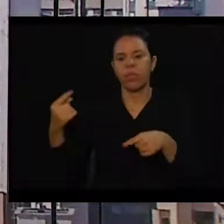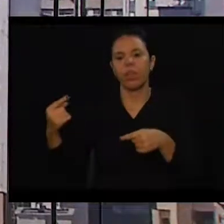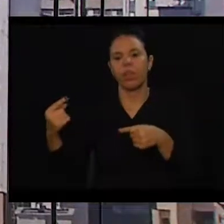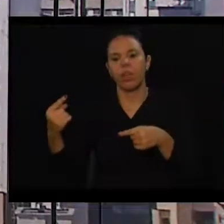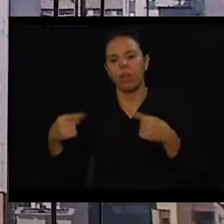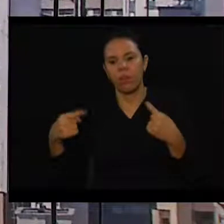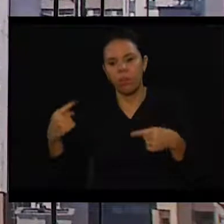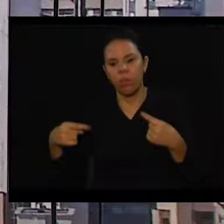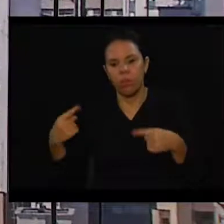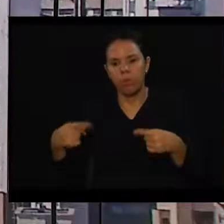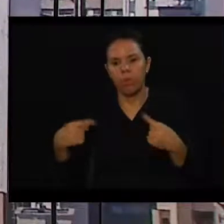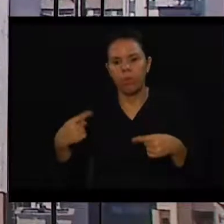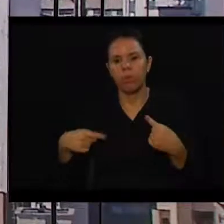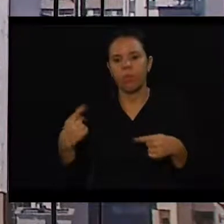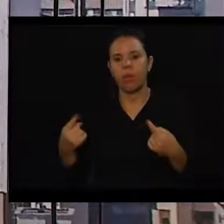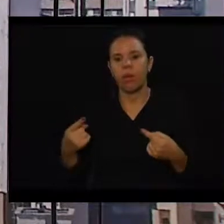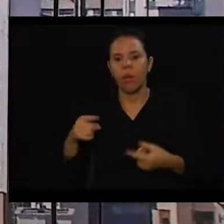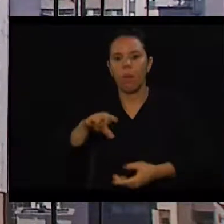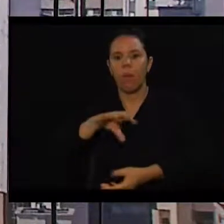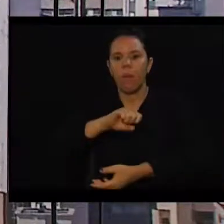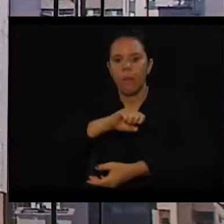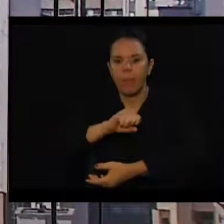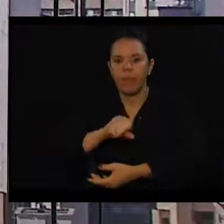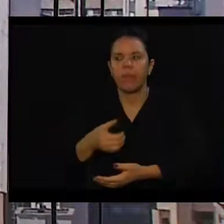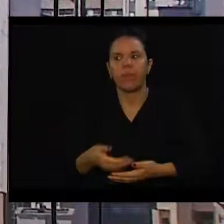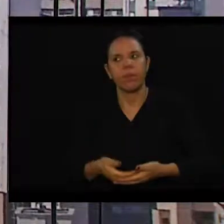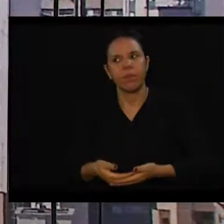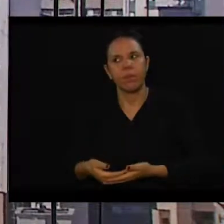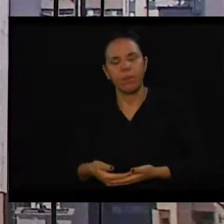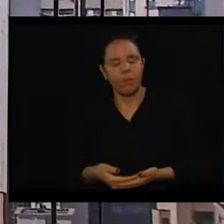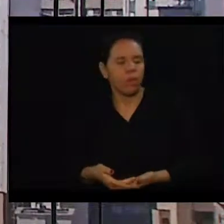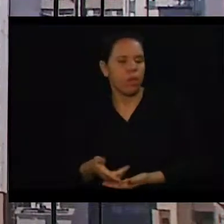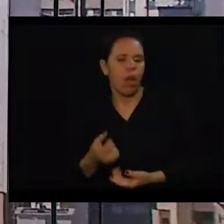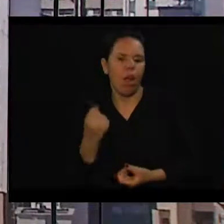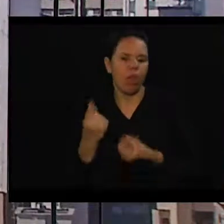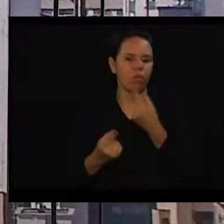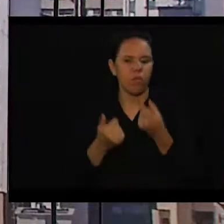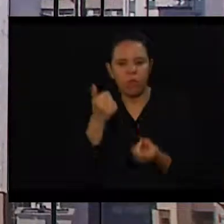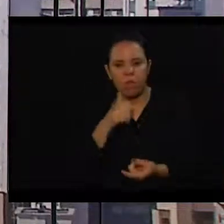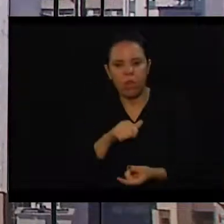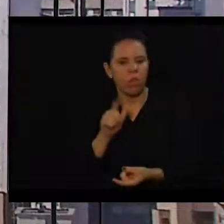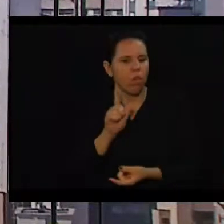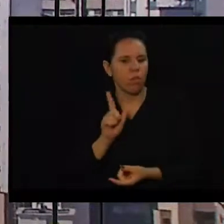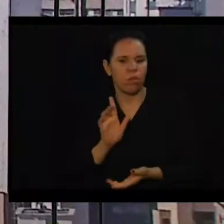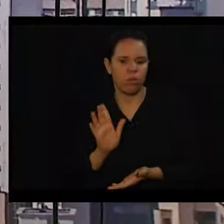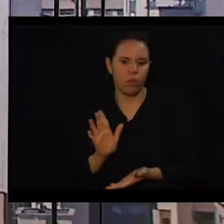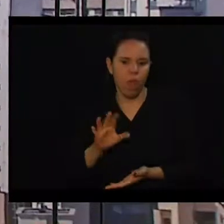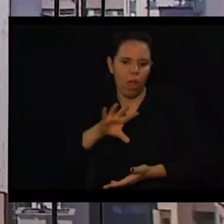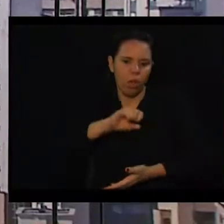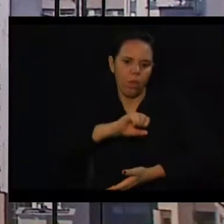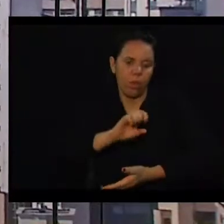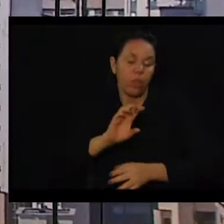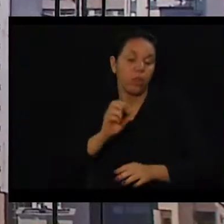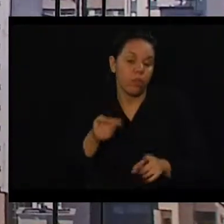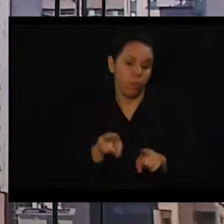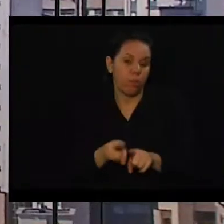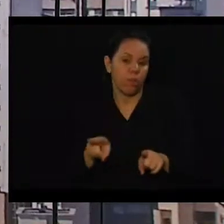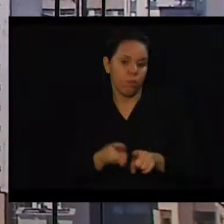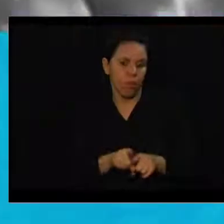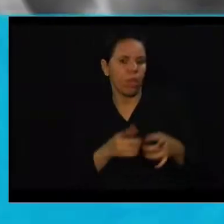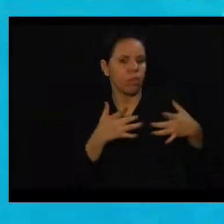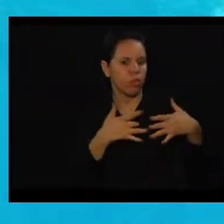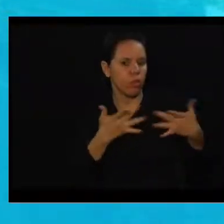amamentar os bebês. Como algumas mães não conseguem amamentar, vamos falar também sobre a doação de leite.